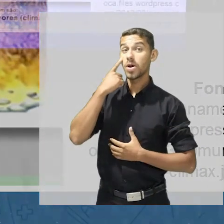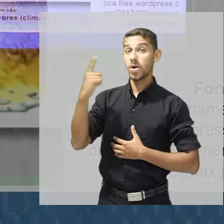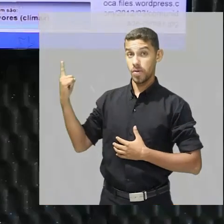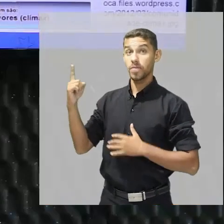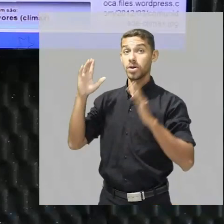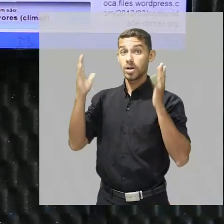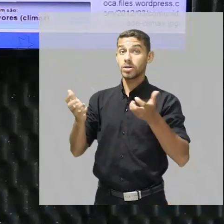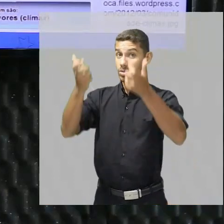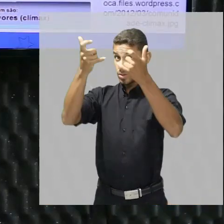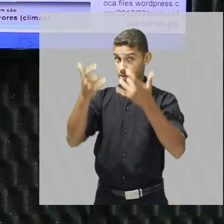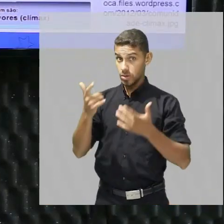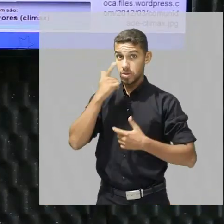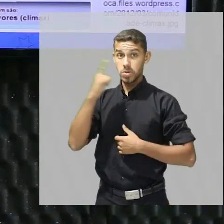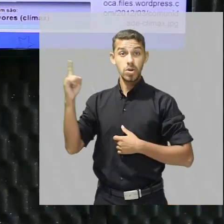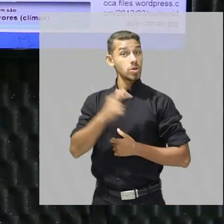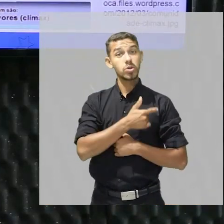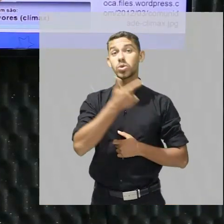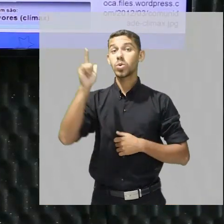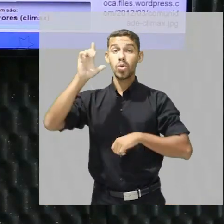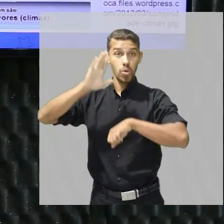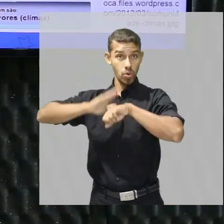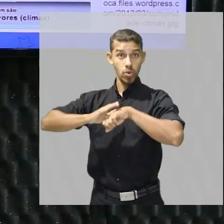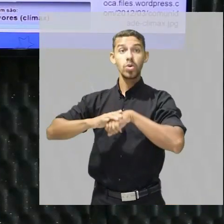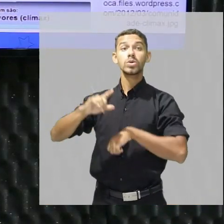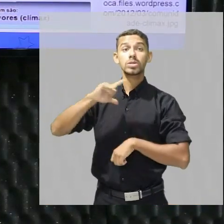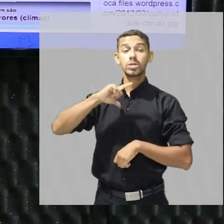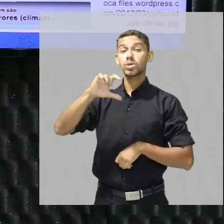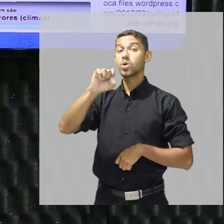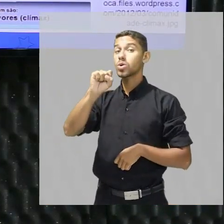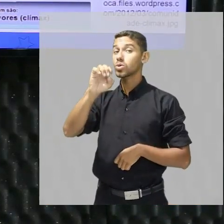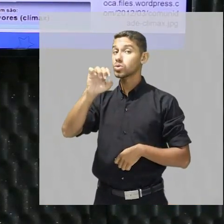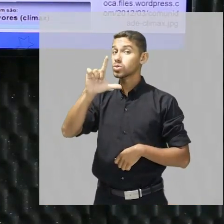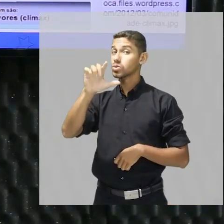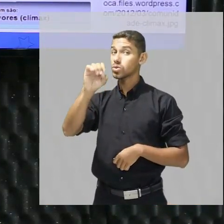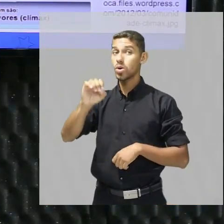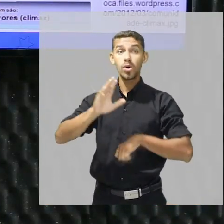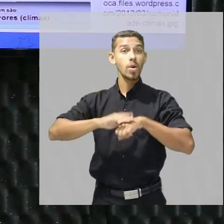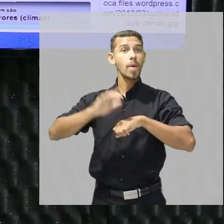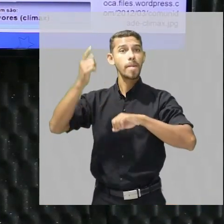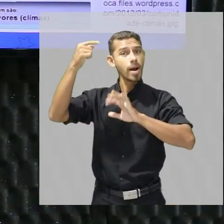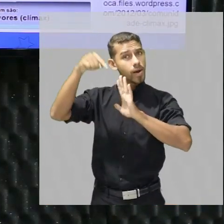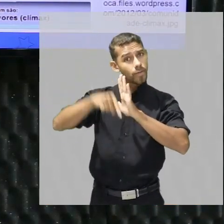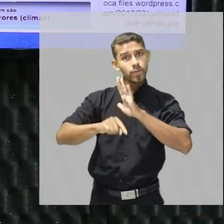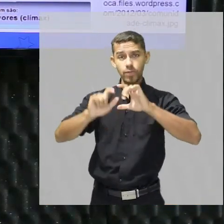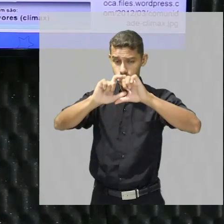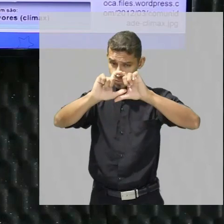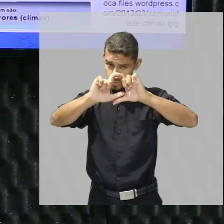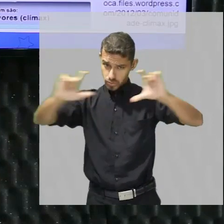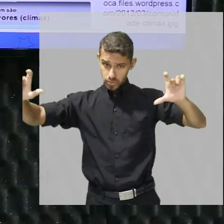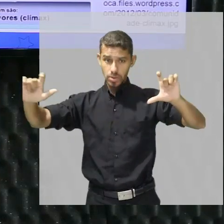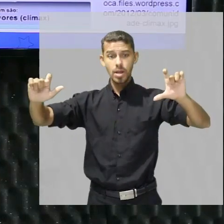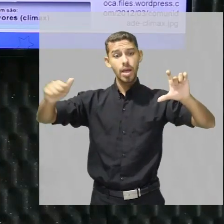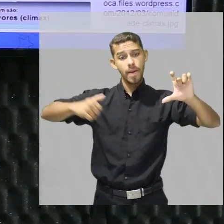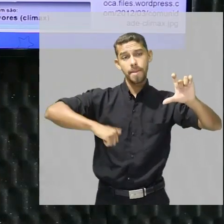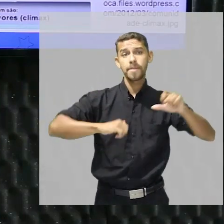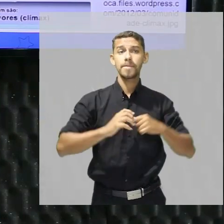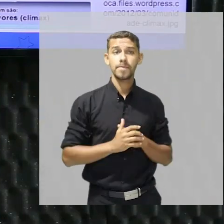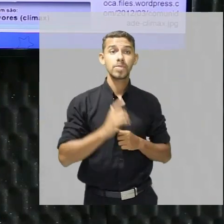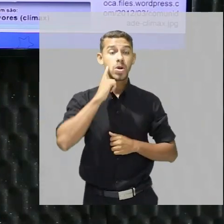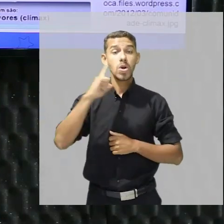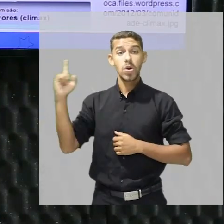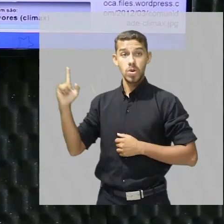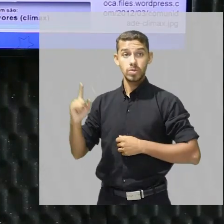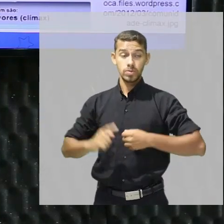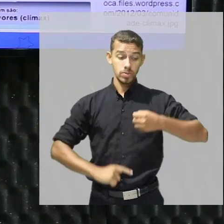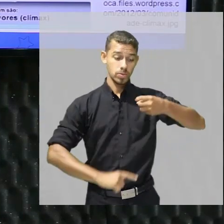já nessa outra aqui, ó, a gente tem o solo mais profundo. Por quê? Nessa situação